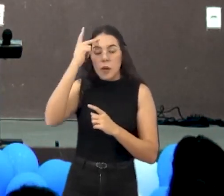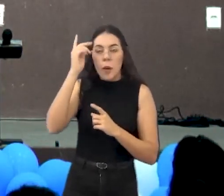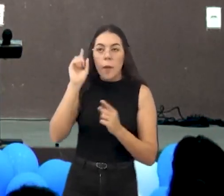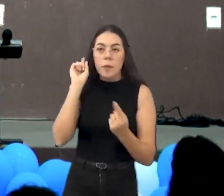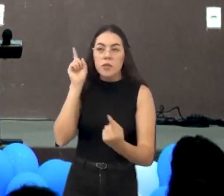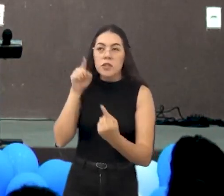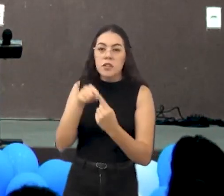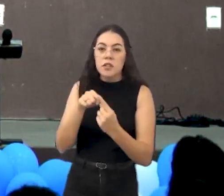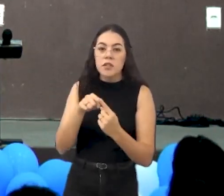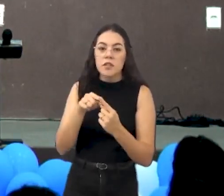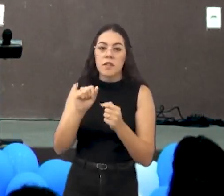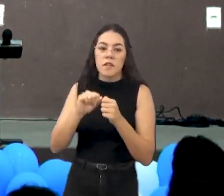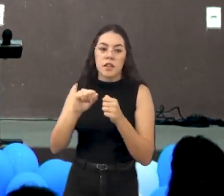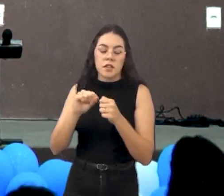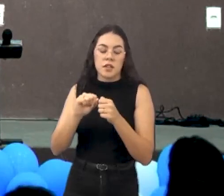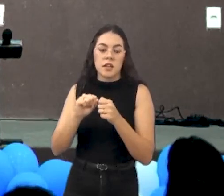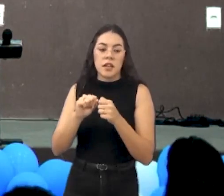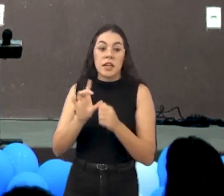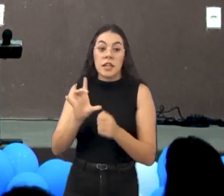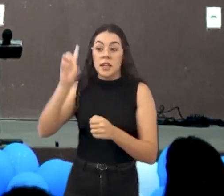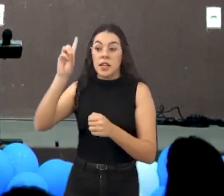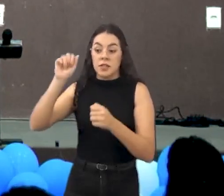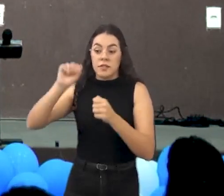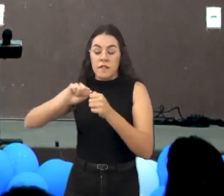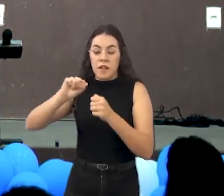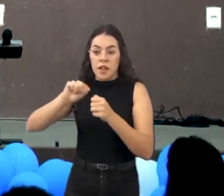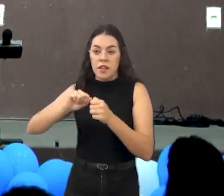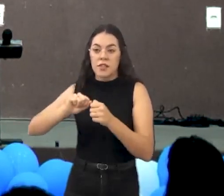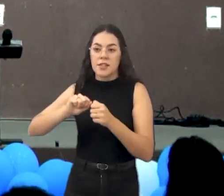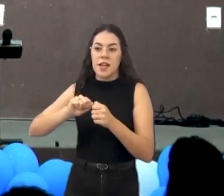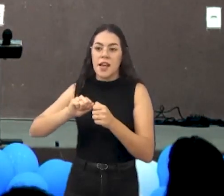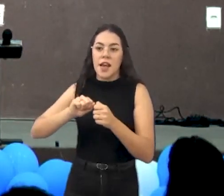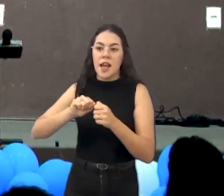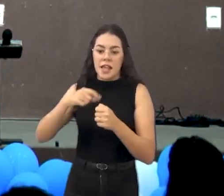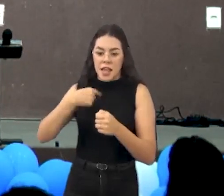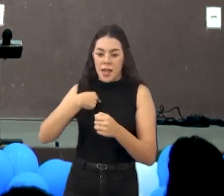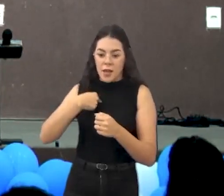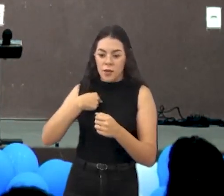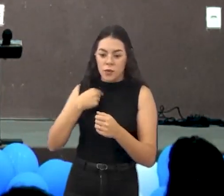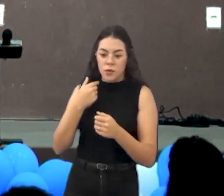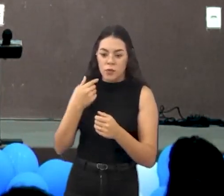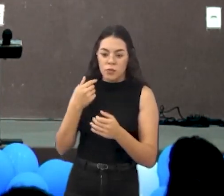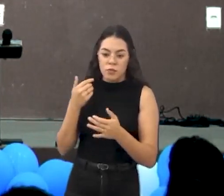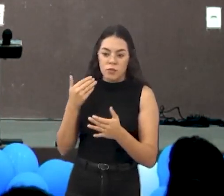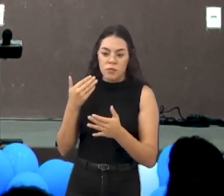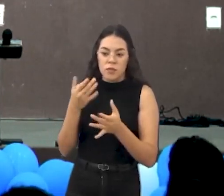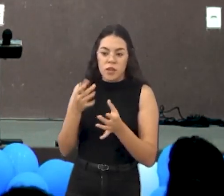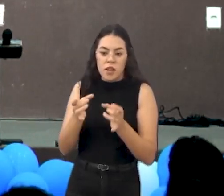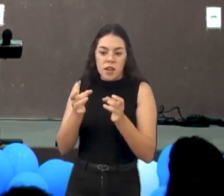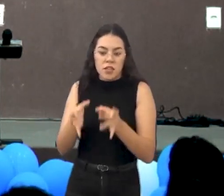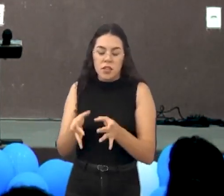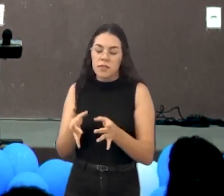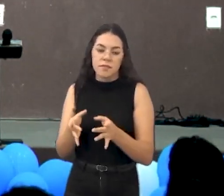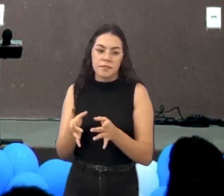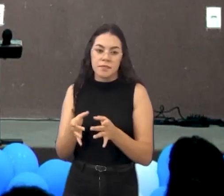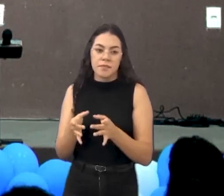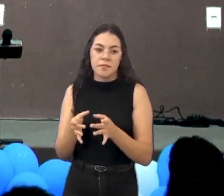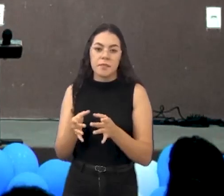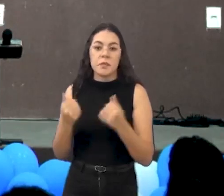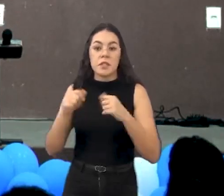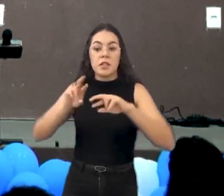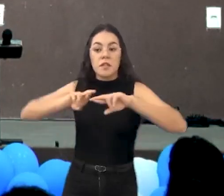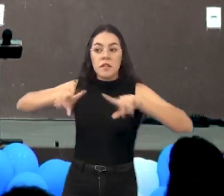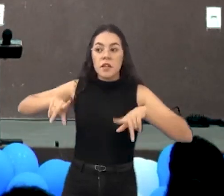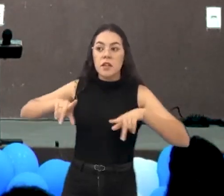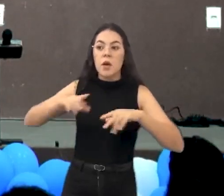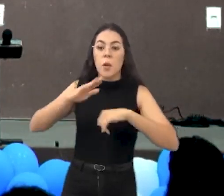realizar. E quando Deus agir, é você que vai impedir? Está entendendo a diferença? O manso